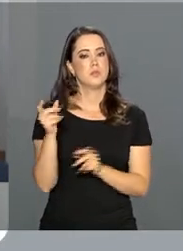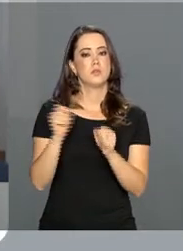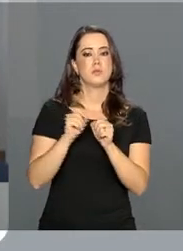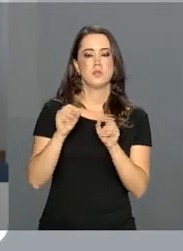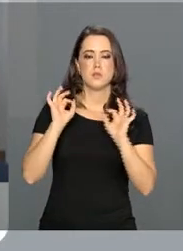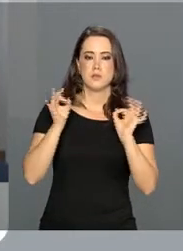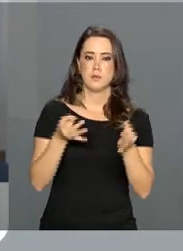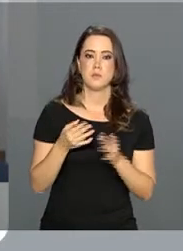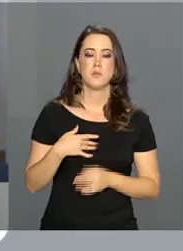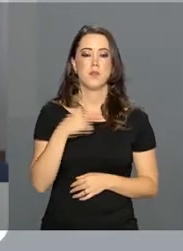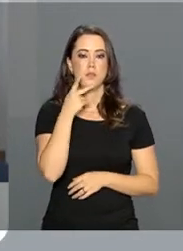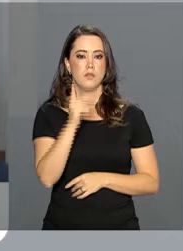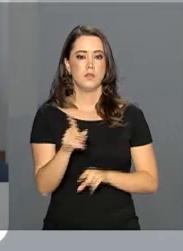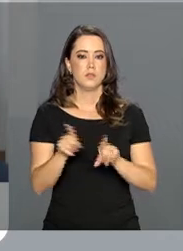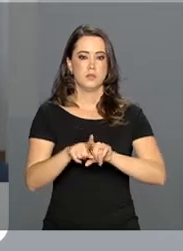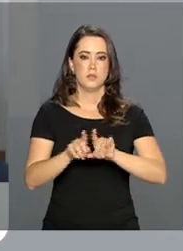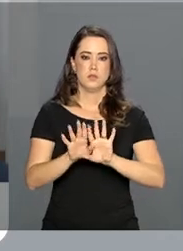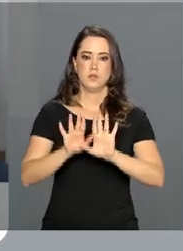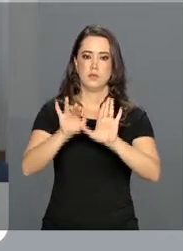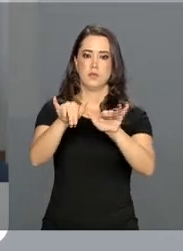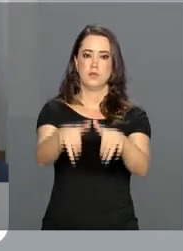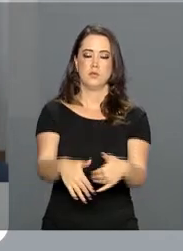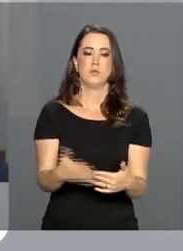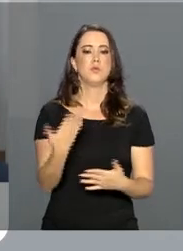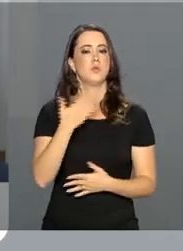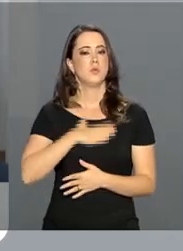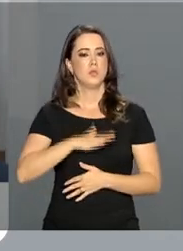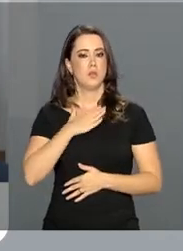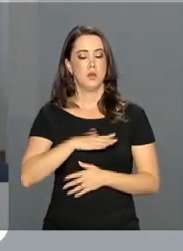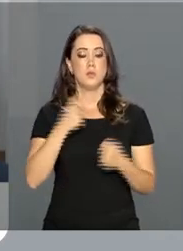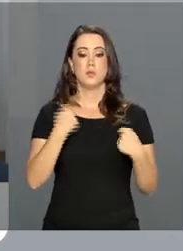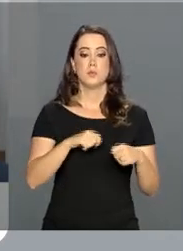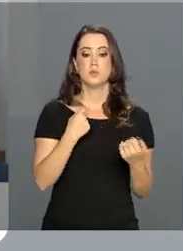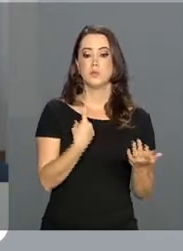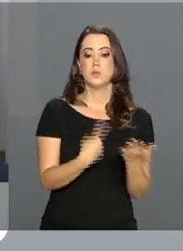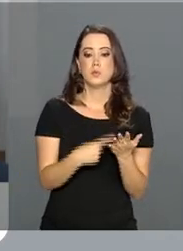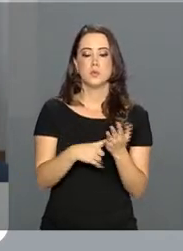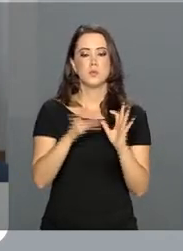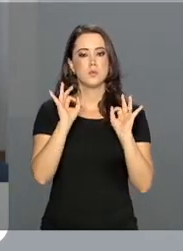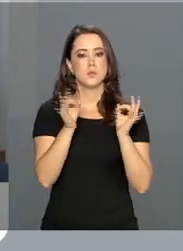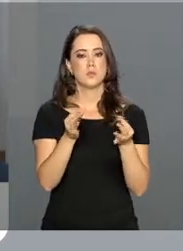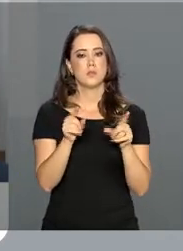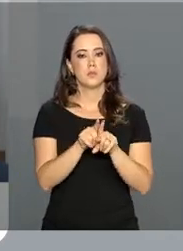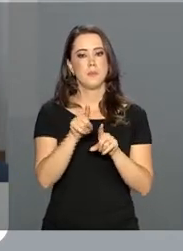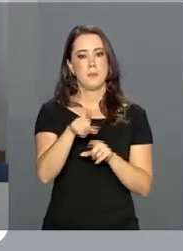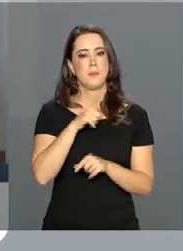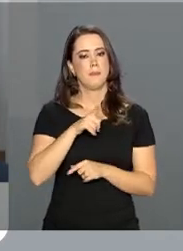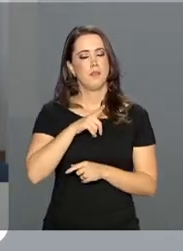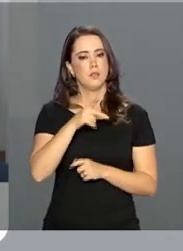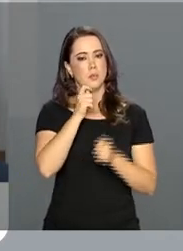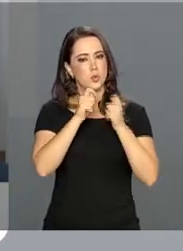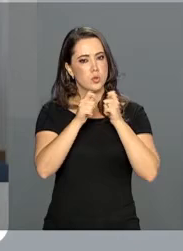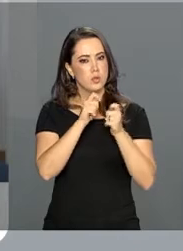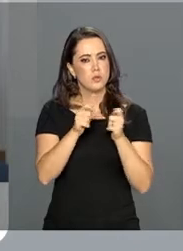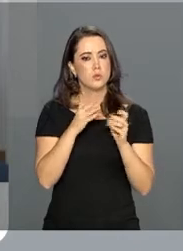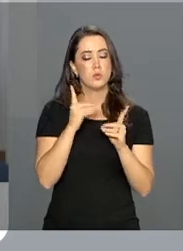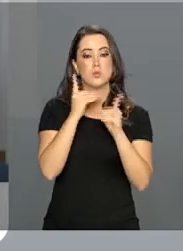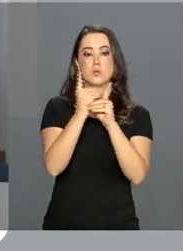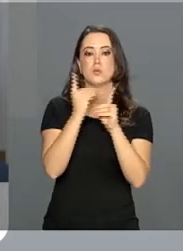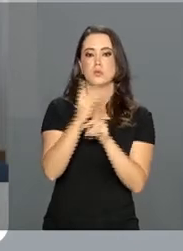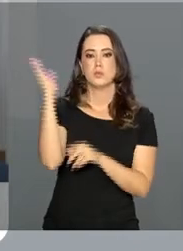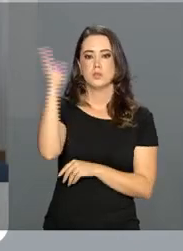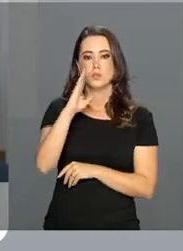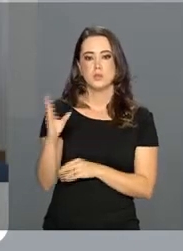muitas realizações. Ele afirmou que está terminando com a tranquilidade do dever cumprido. Temer falou aos jornalistas sobre